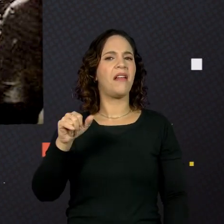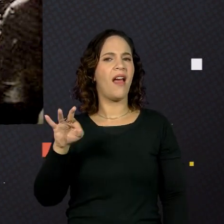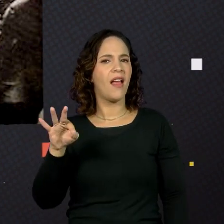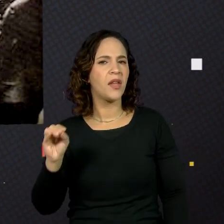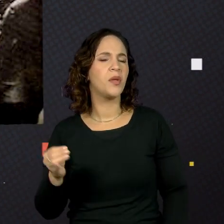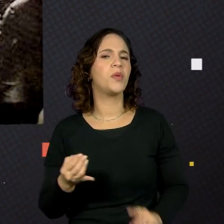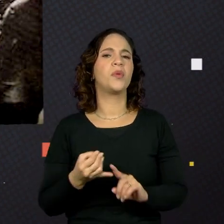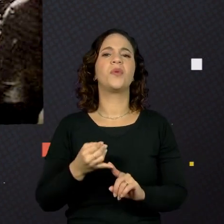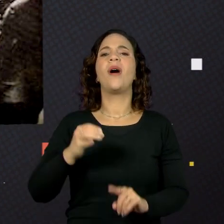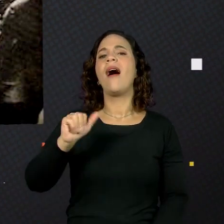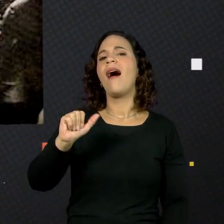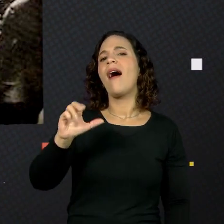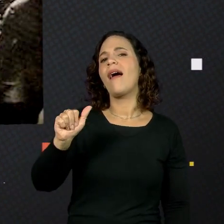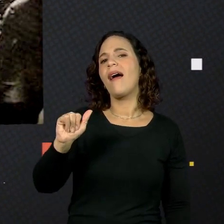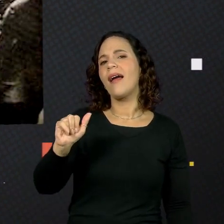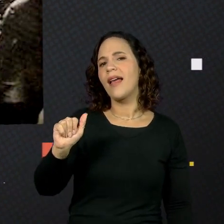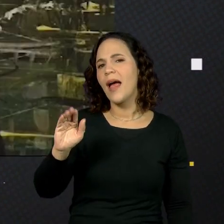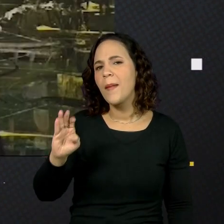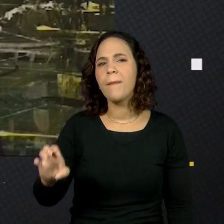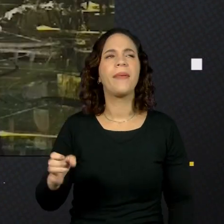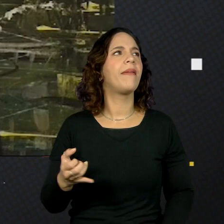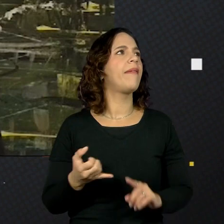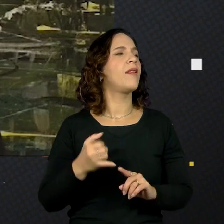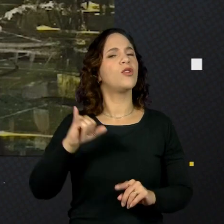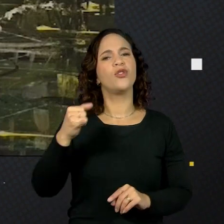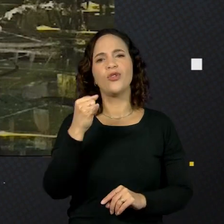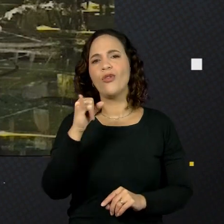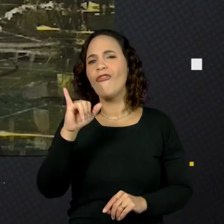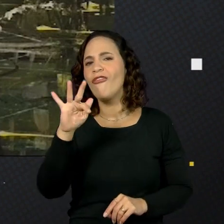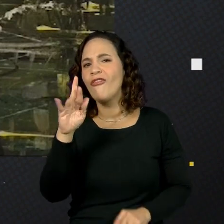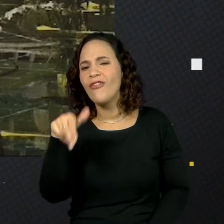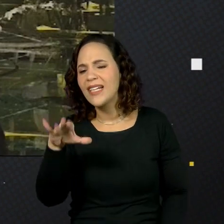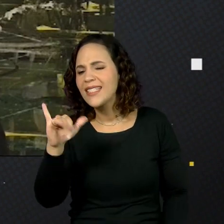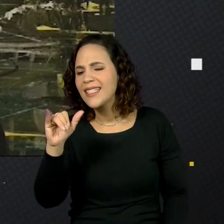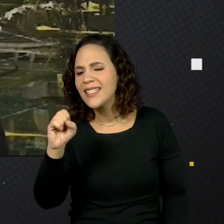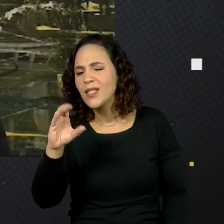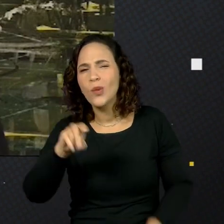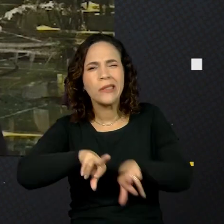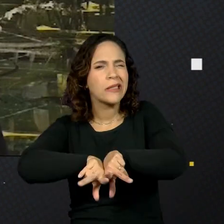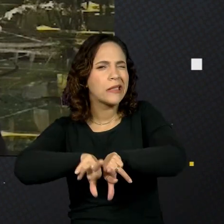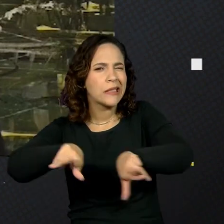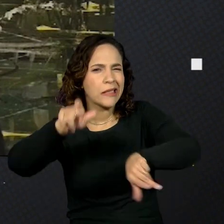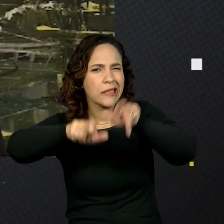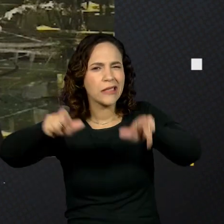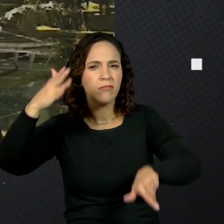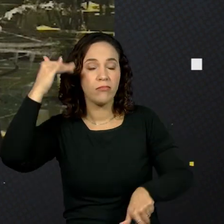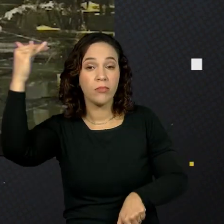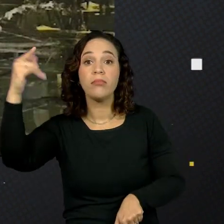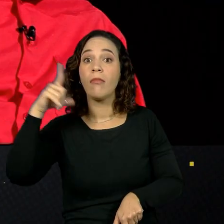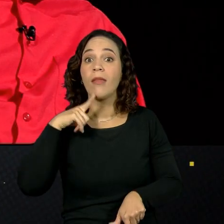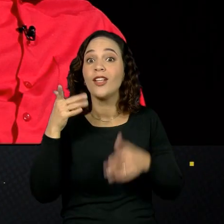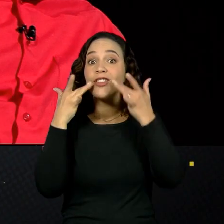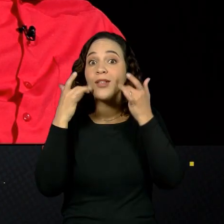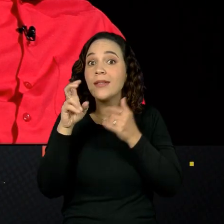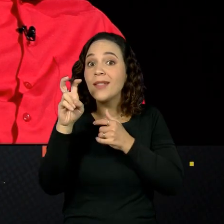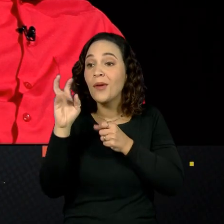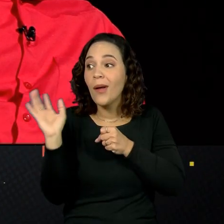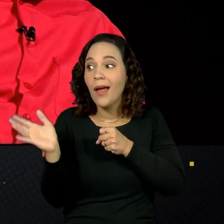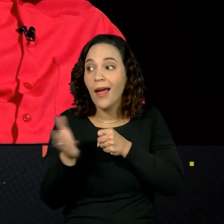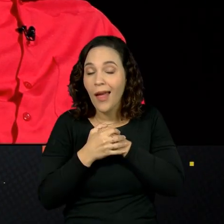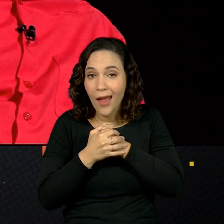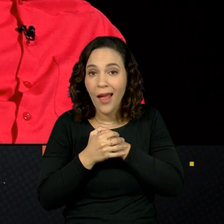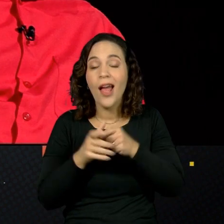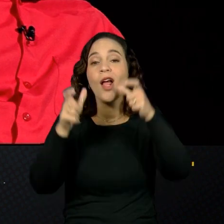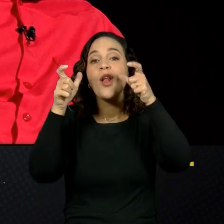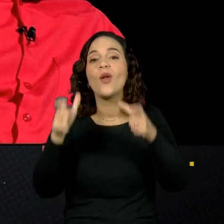João Acaiabe, Francisco Milani. E fizemos essas 5 sessões proibidas no Teatro TBC,